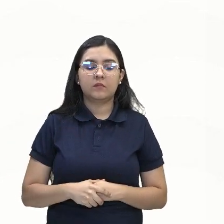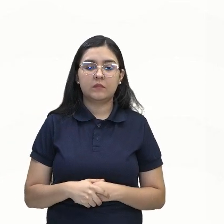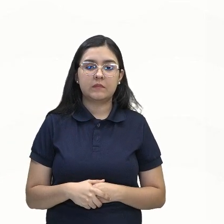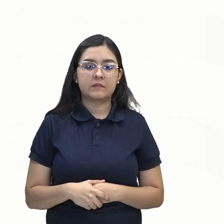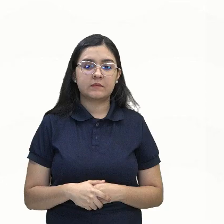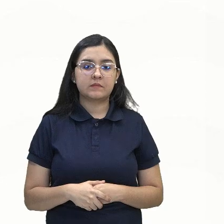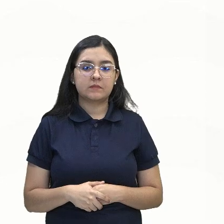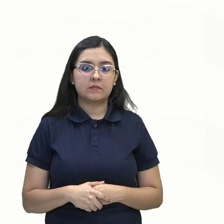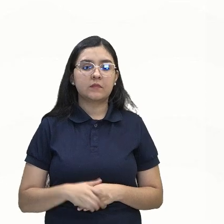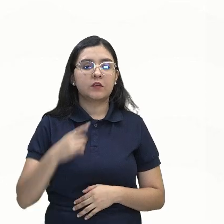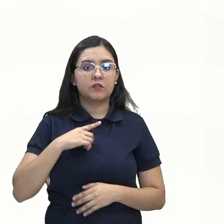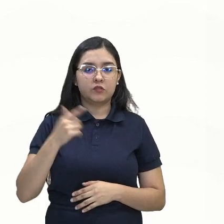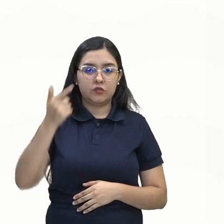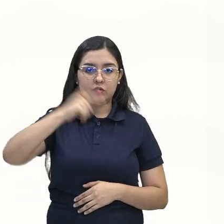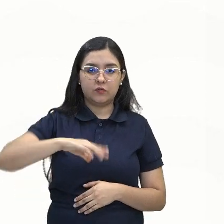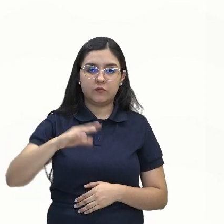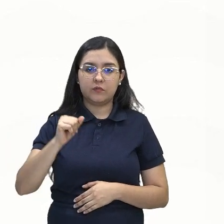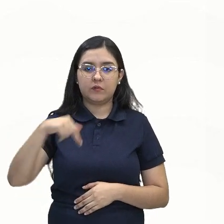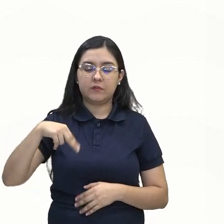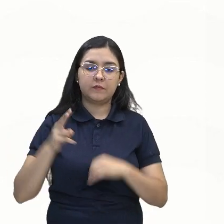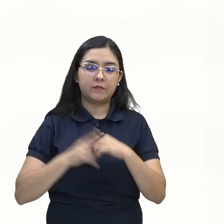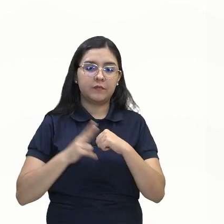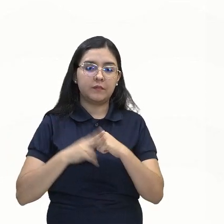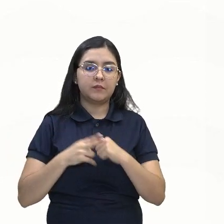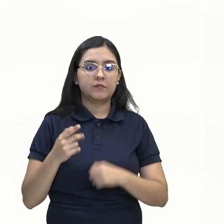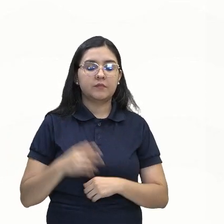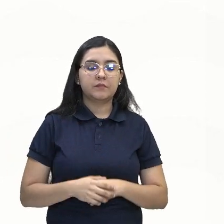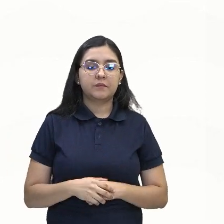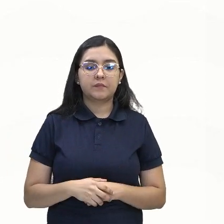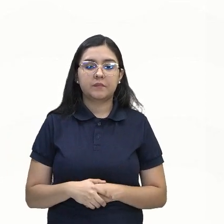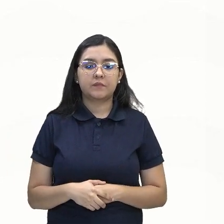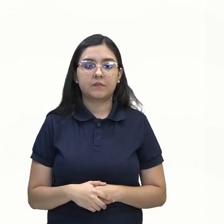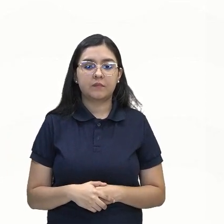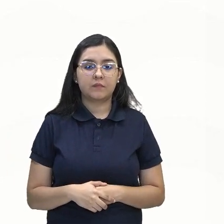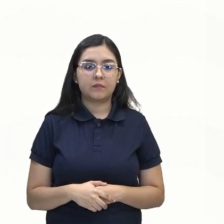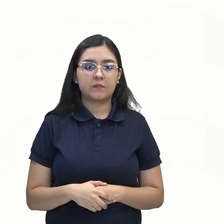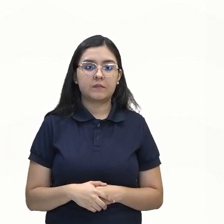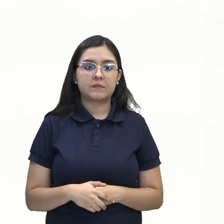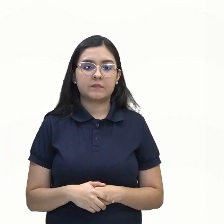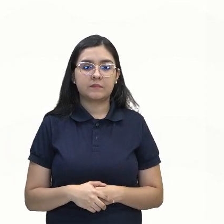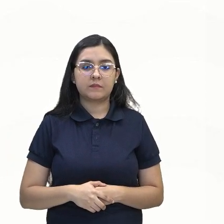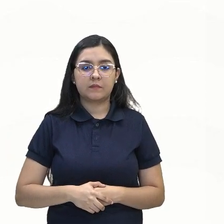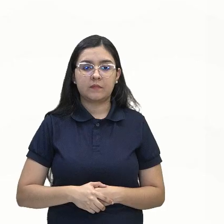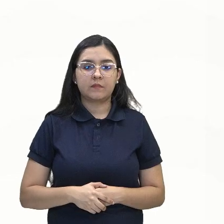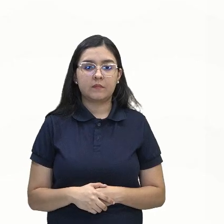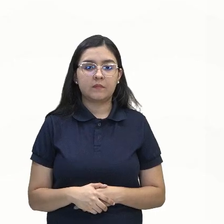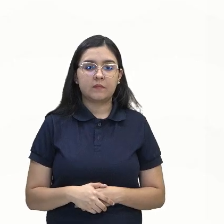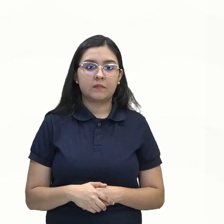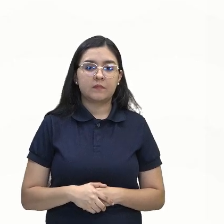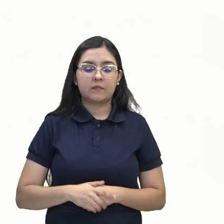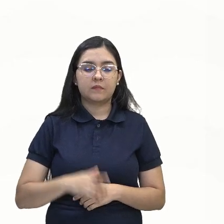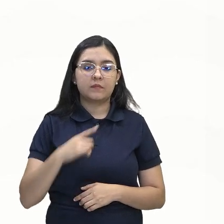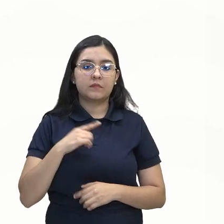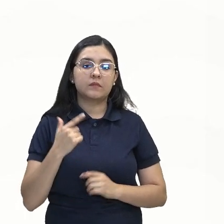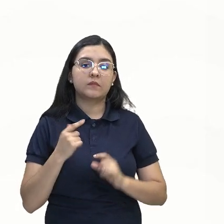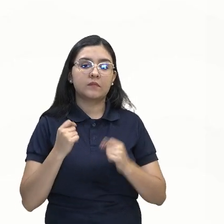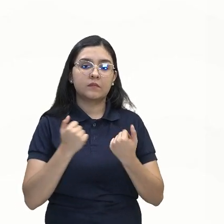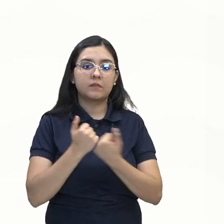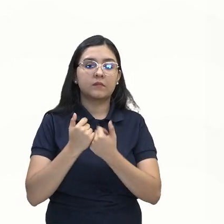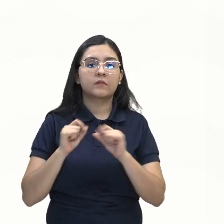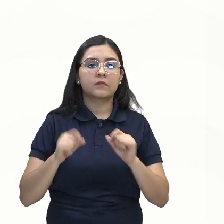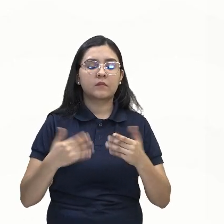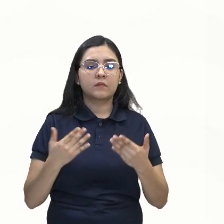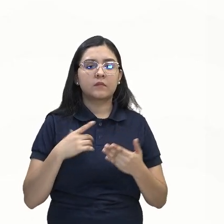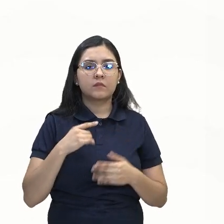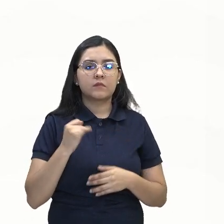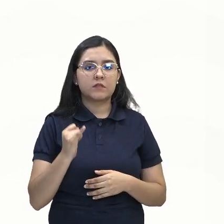e aqui eu repito o mesmo verbo, e nesse caso aqui, um verbo modal. Sem auxiliar, quando eu não tenho verbo